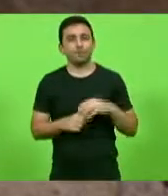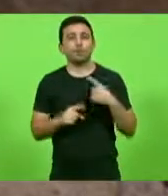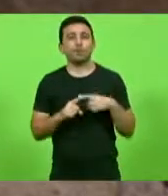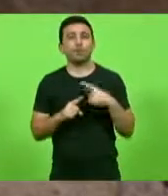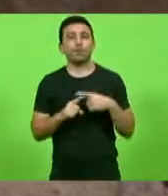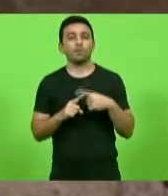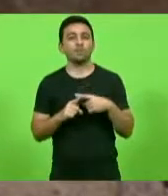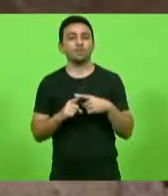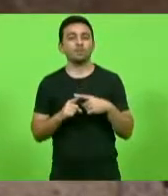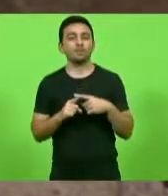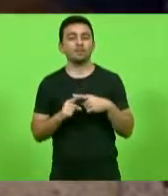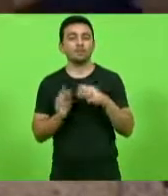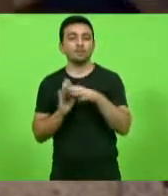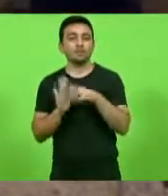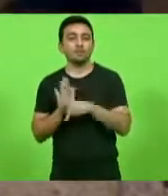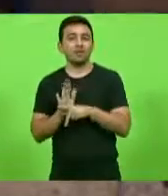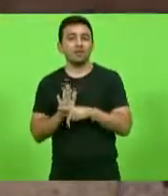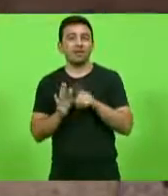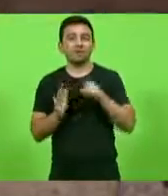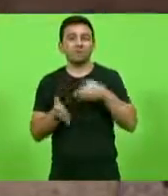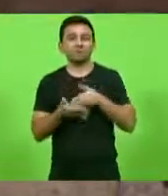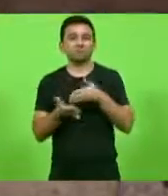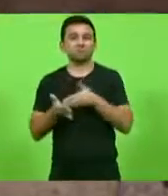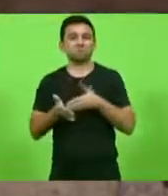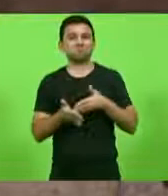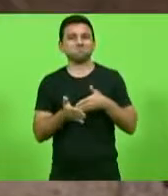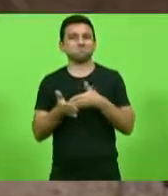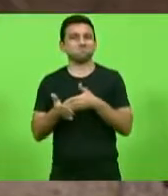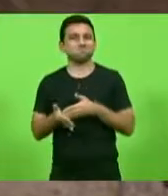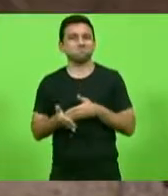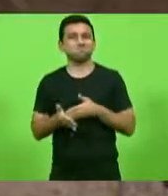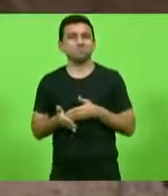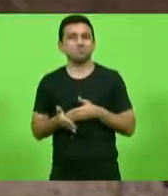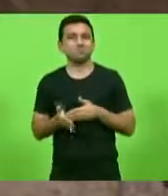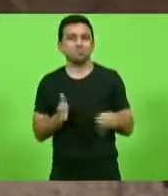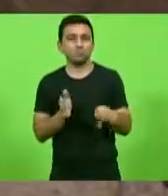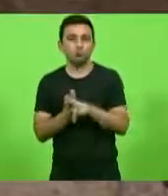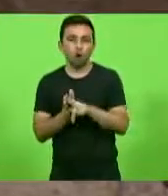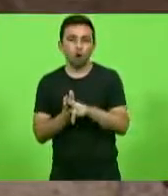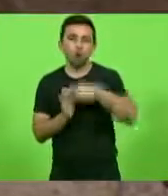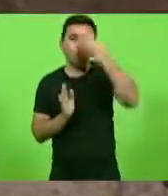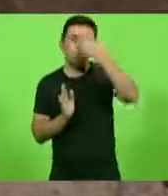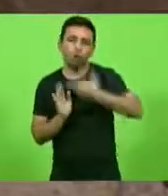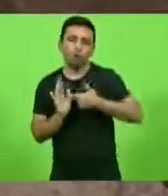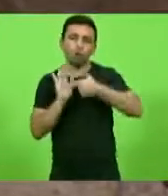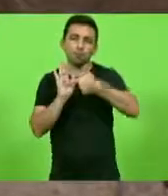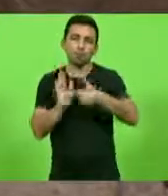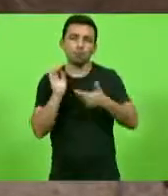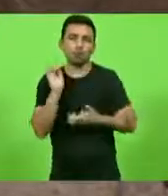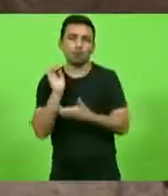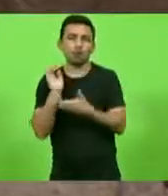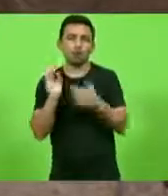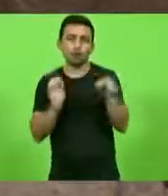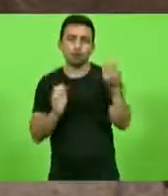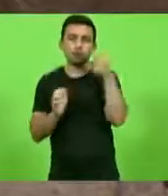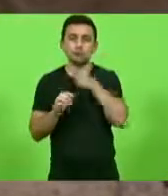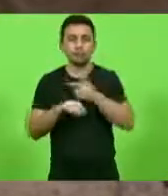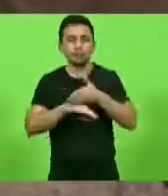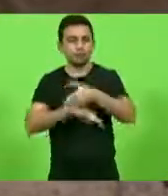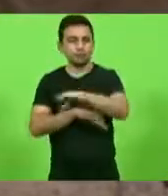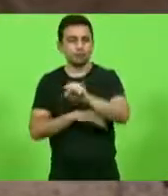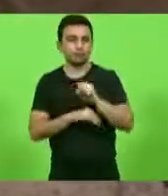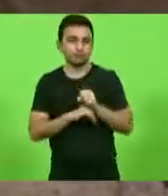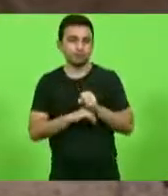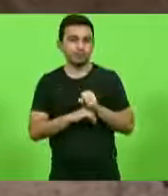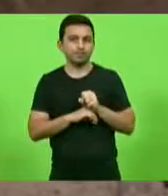a medida provisória é muito restritiva no que diz respeito às comprovações, etc., para que ele possa acessar o recurso. Então,